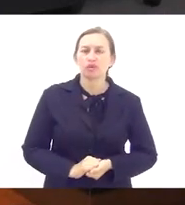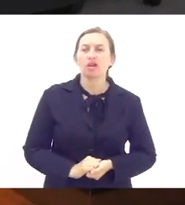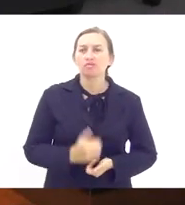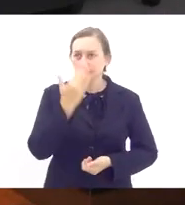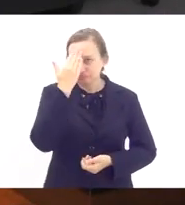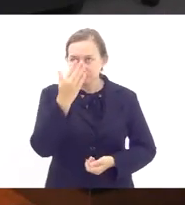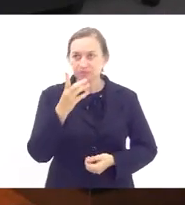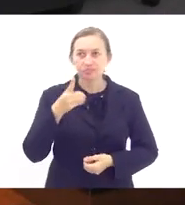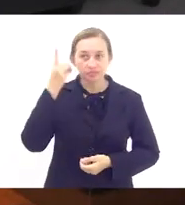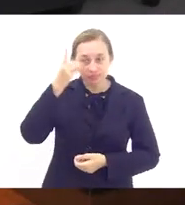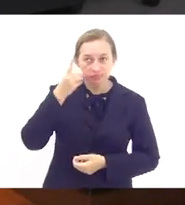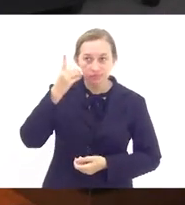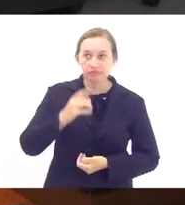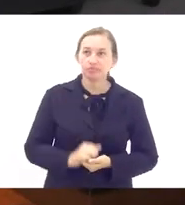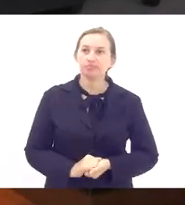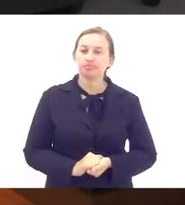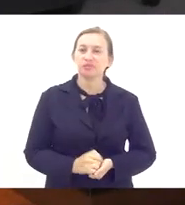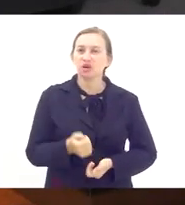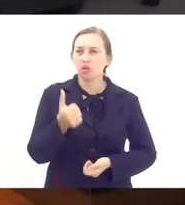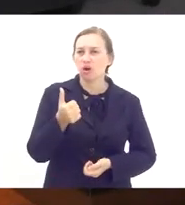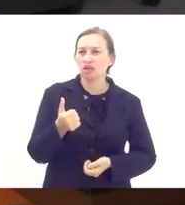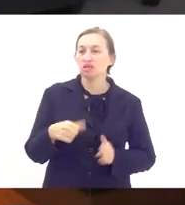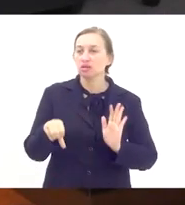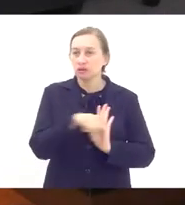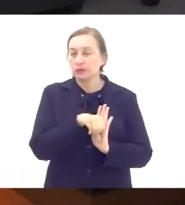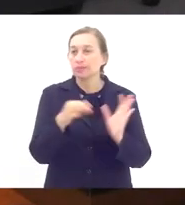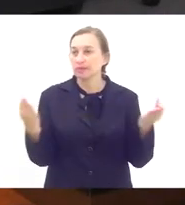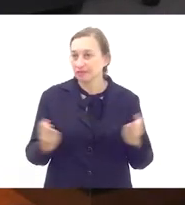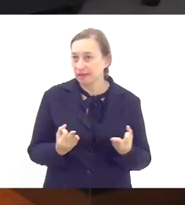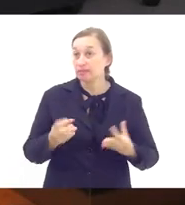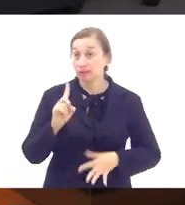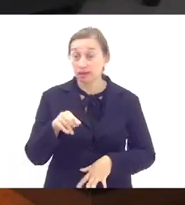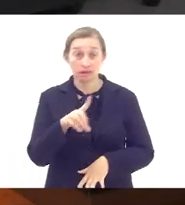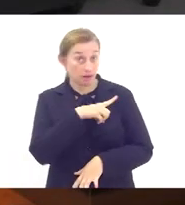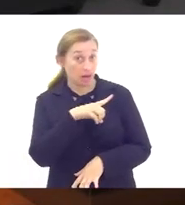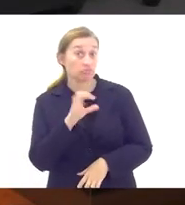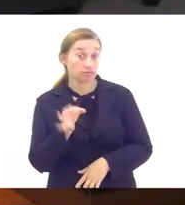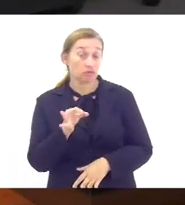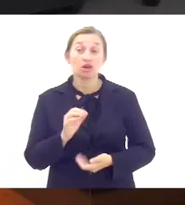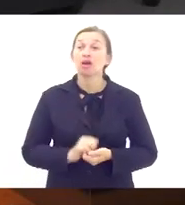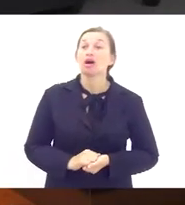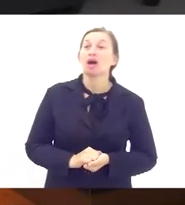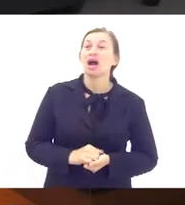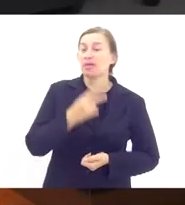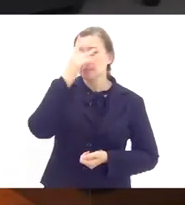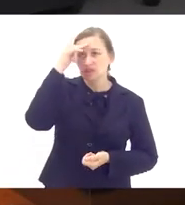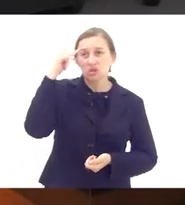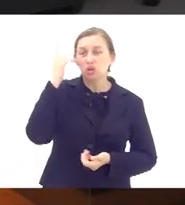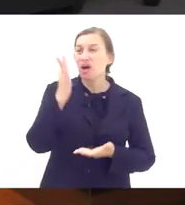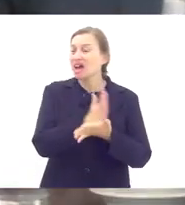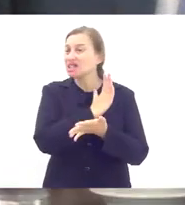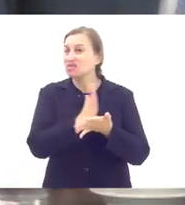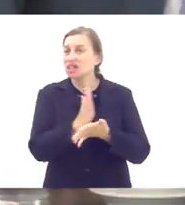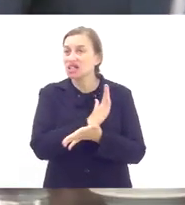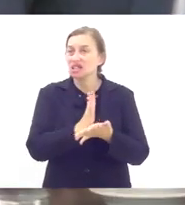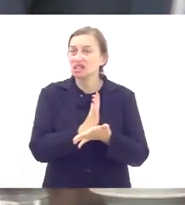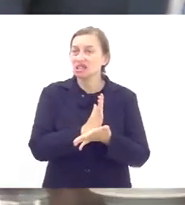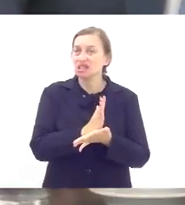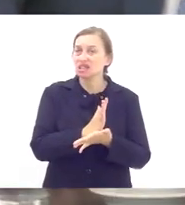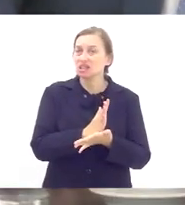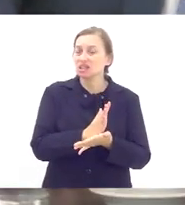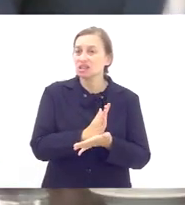Obrigado, deputado. A gente está diante quase de um crime perfeito, né, delegado? Porque a pessoa, às vezes, ela é